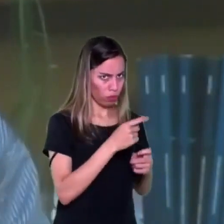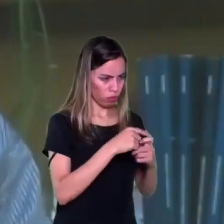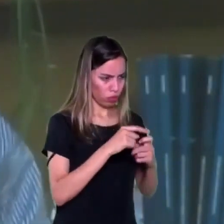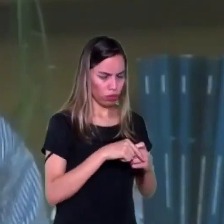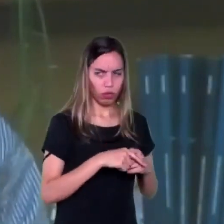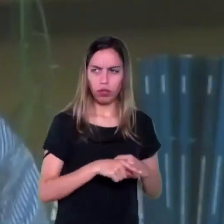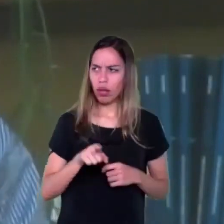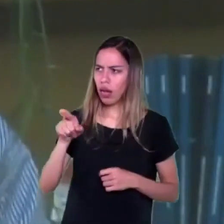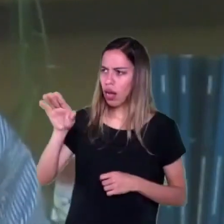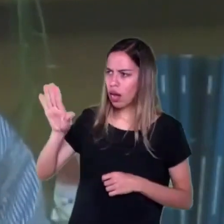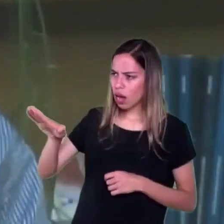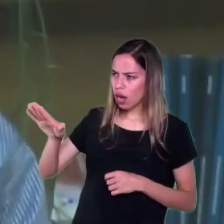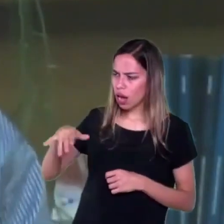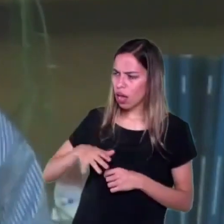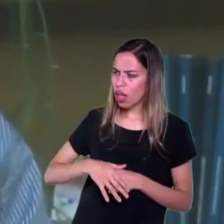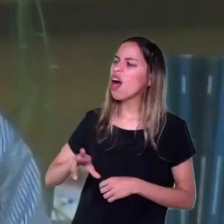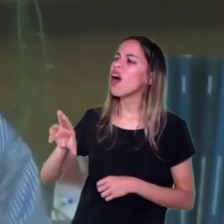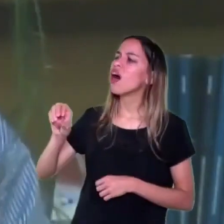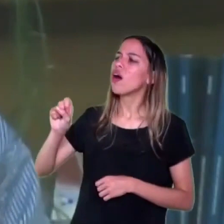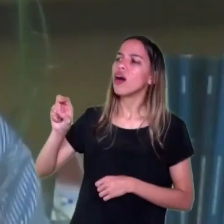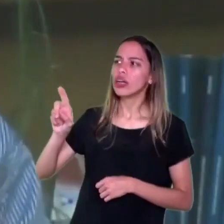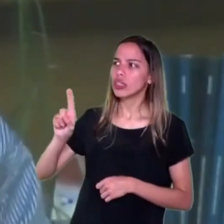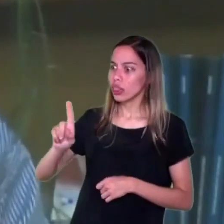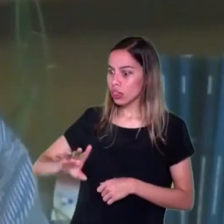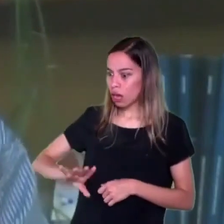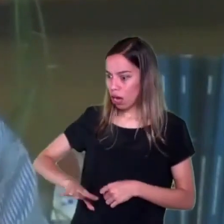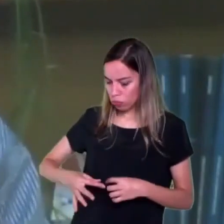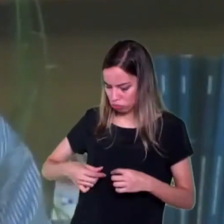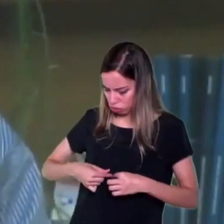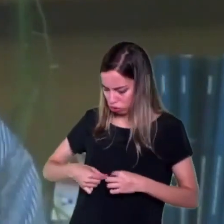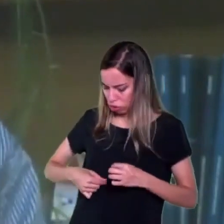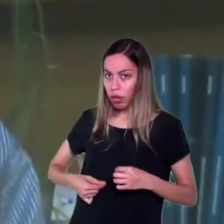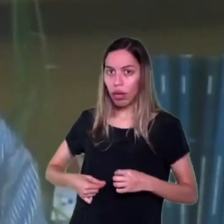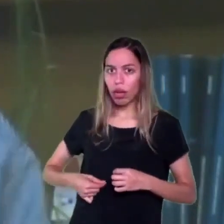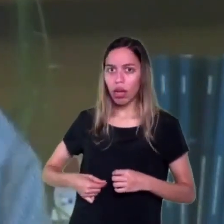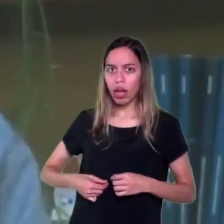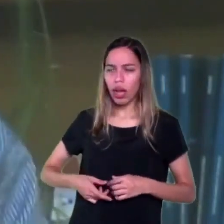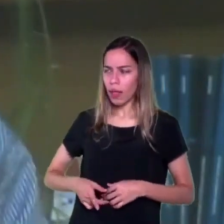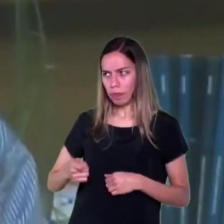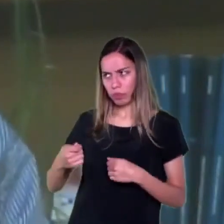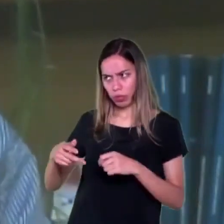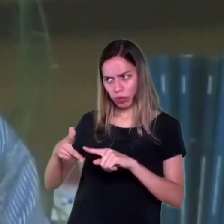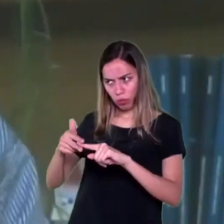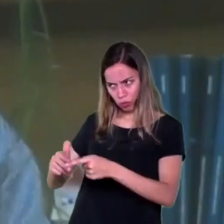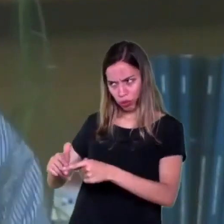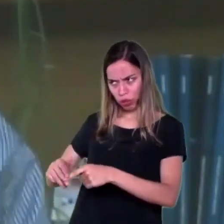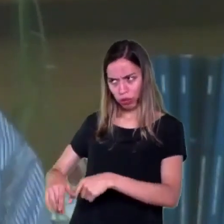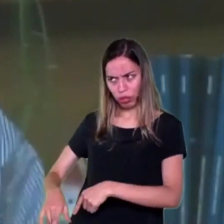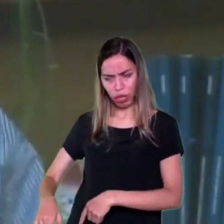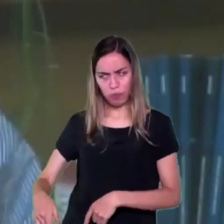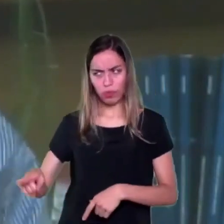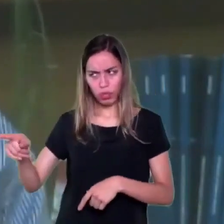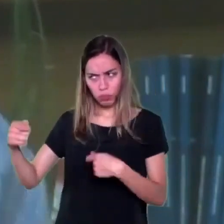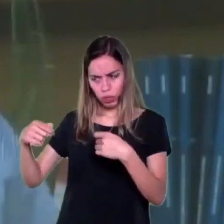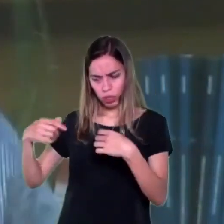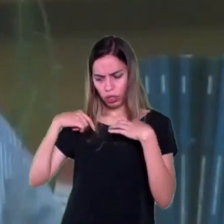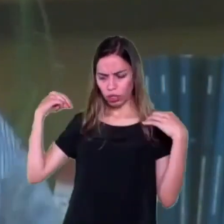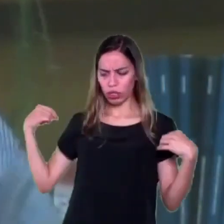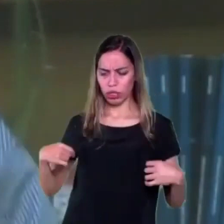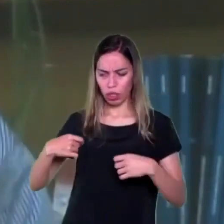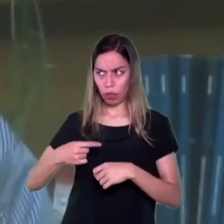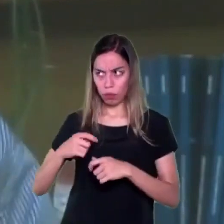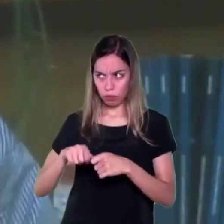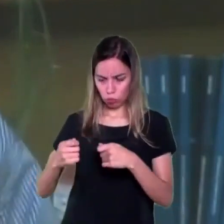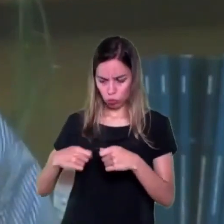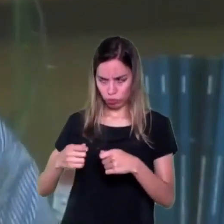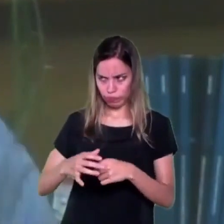eles chamavam de Rosa, nós vamos arrumar essa camisa. E ele ficou meio constrangido, porque tinha que ficar sem camisa. Para